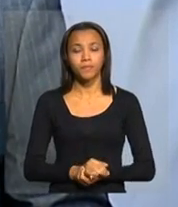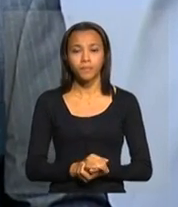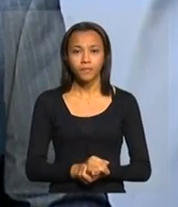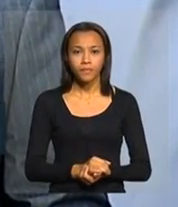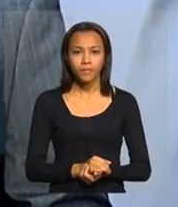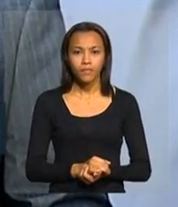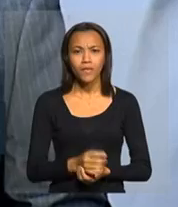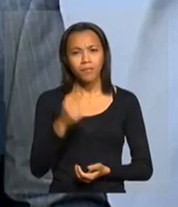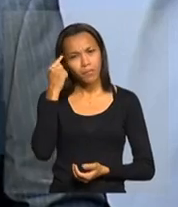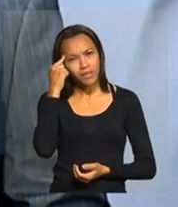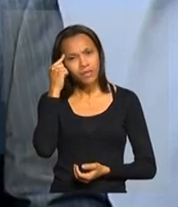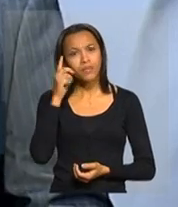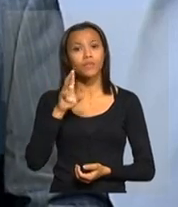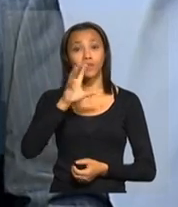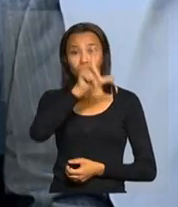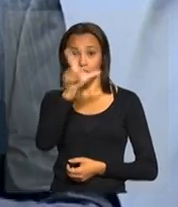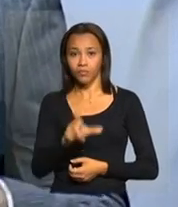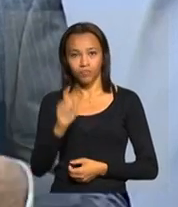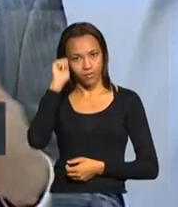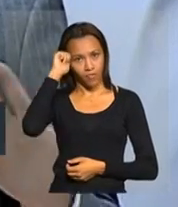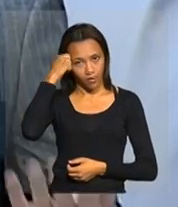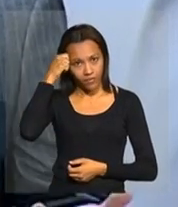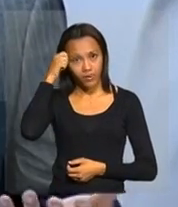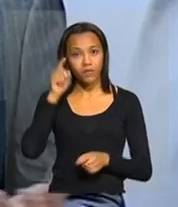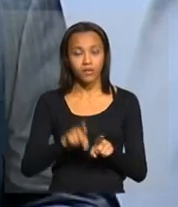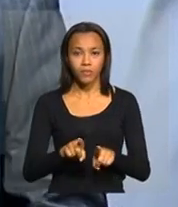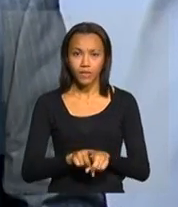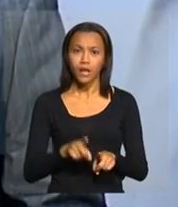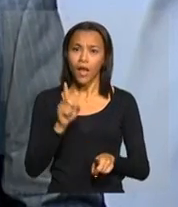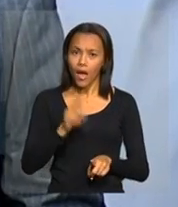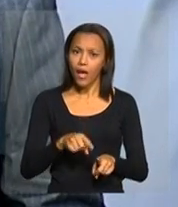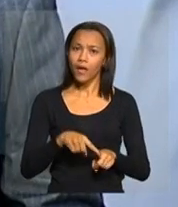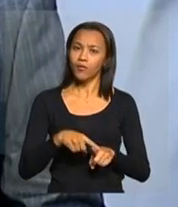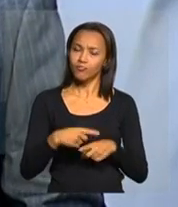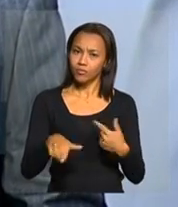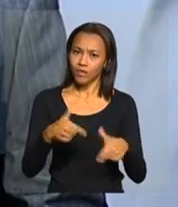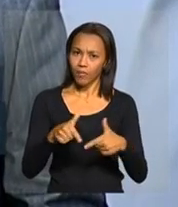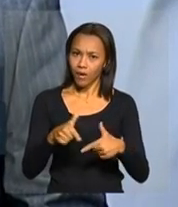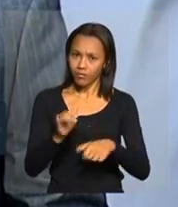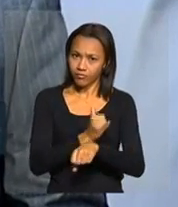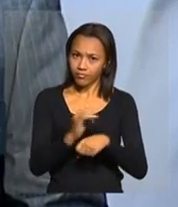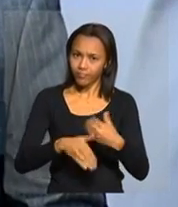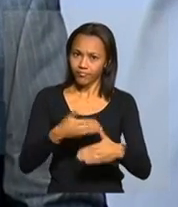o continente africano. Isso faz parte de um conjunto das ações de cooperação